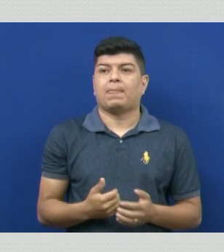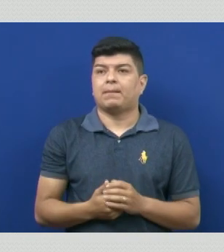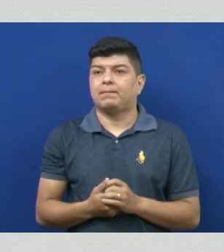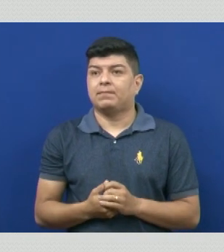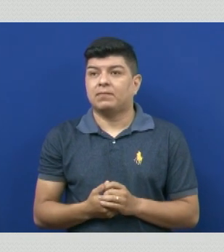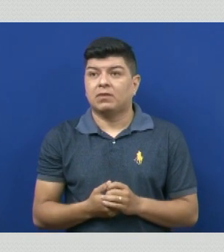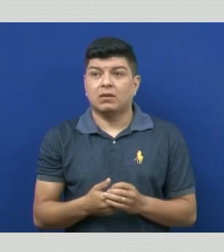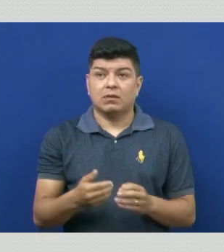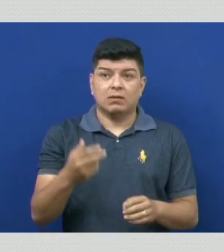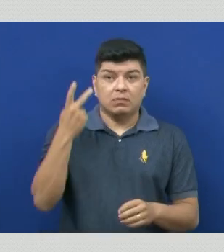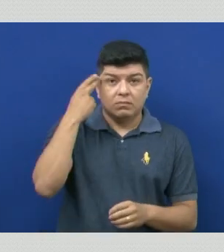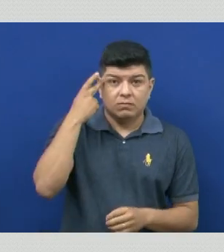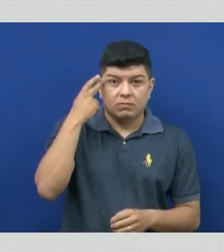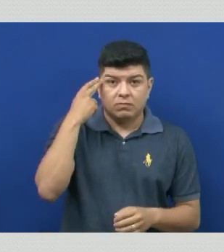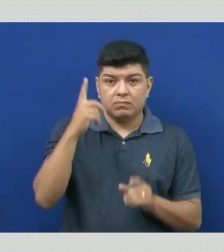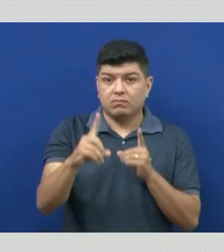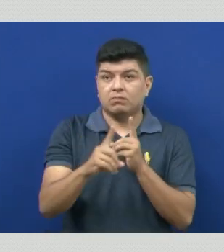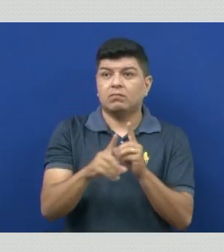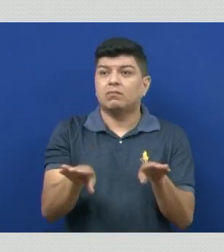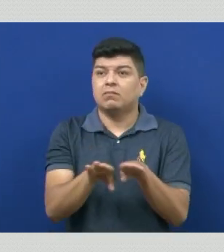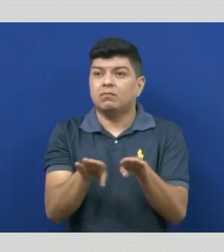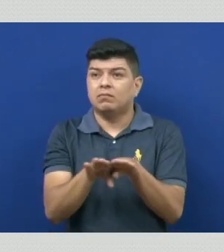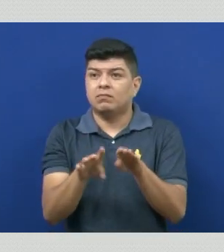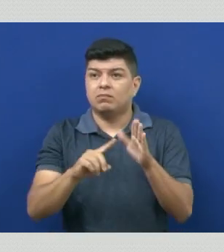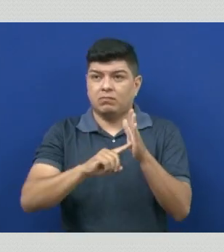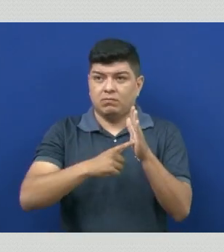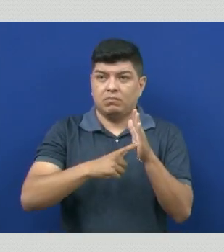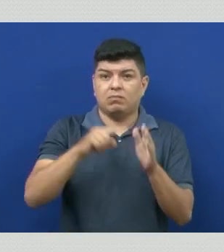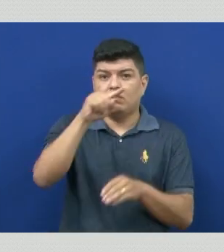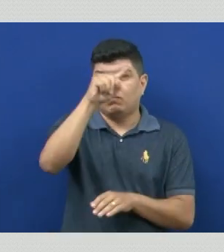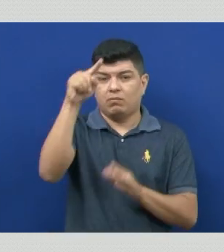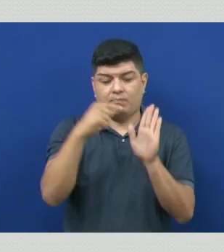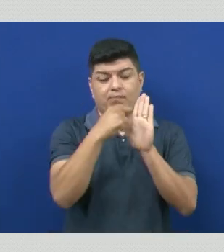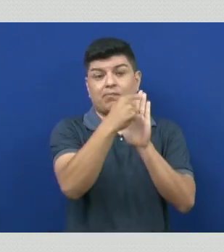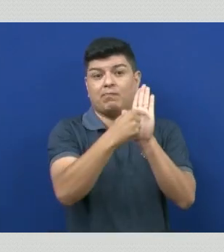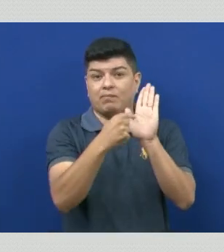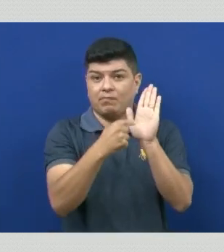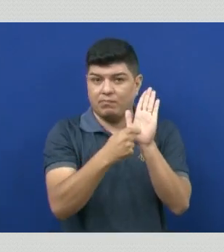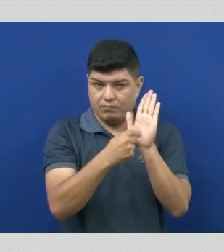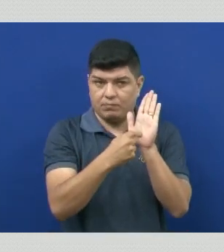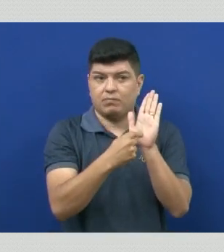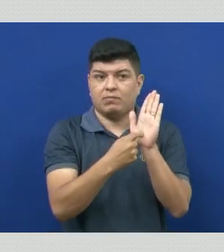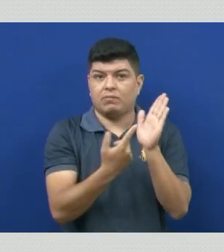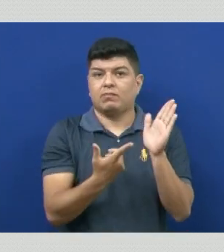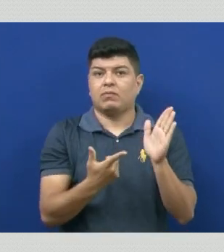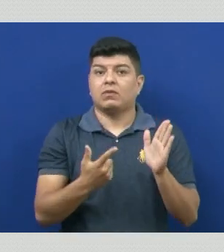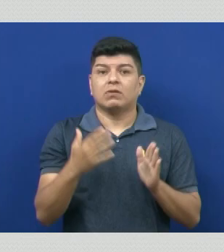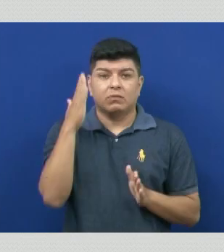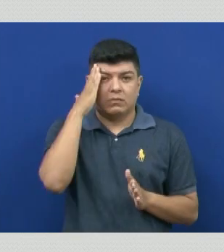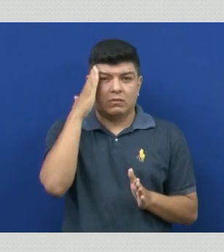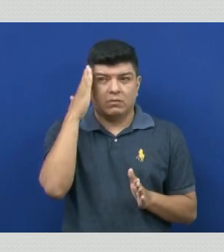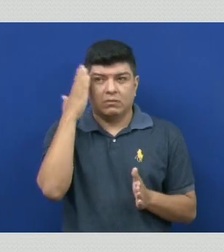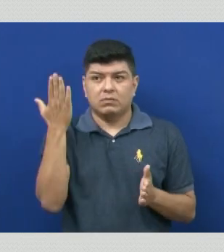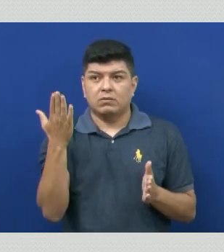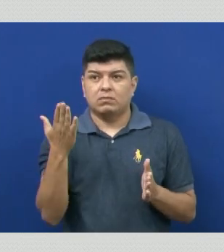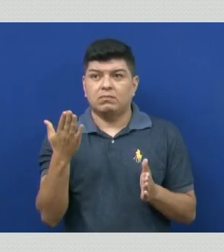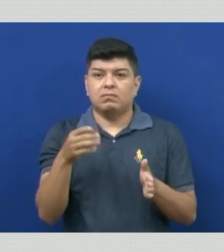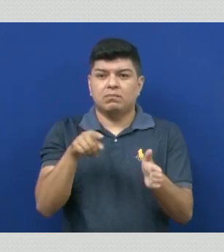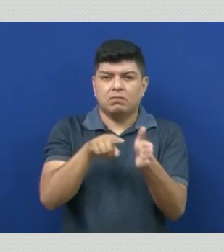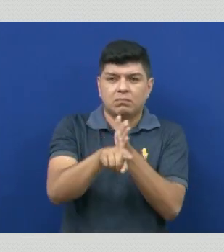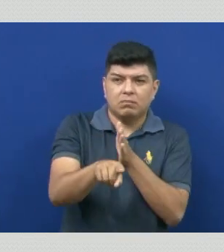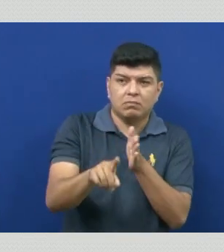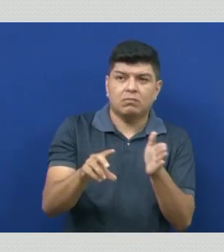Também é muito comum nós encontrarmos os pontos de interrogação. Como já sabemos, o ponto de interrogação indica sempre uma pergunta